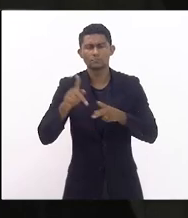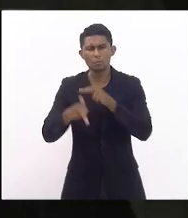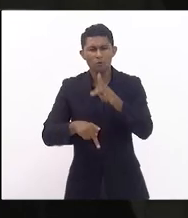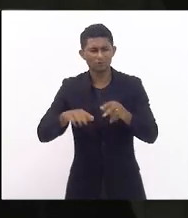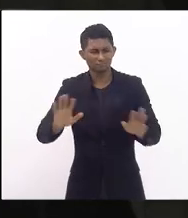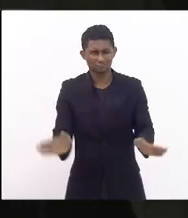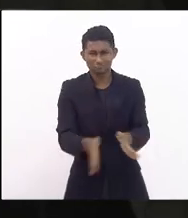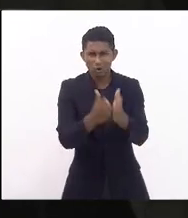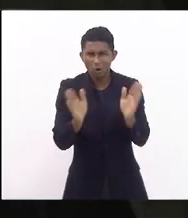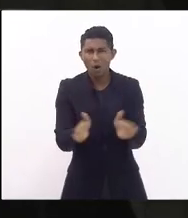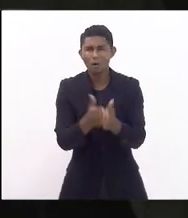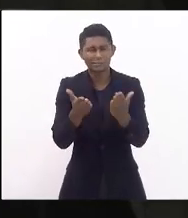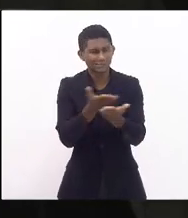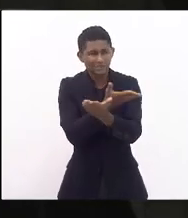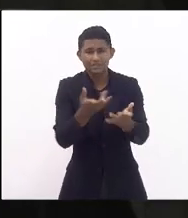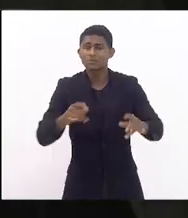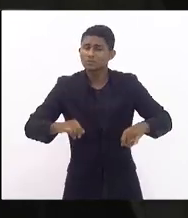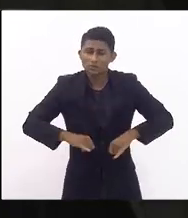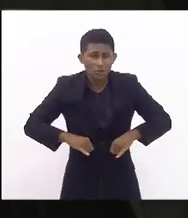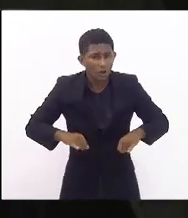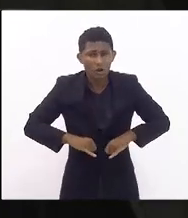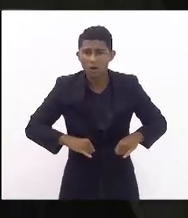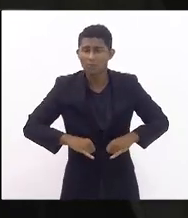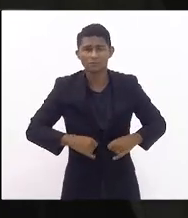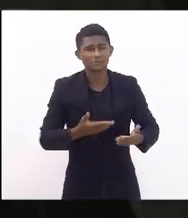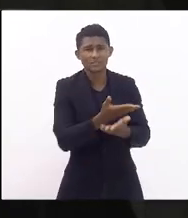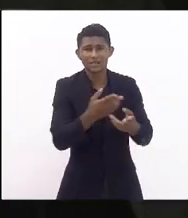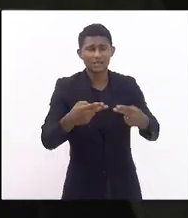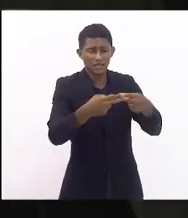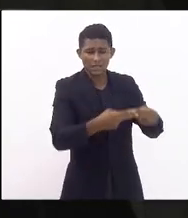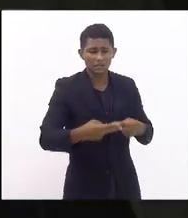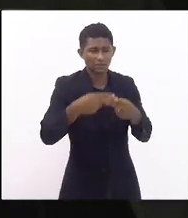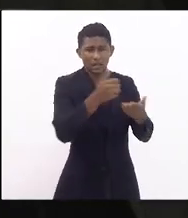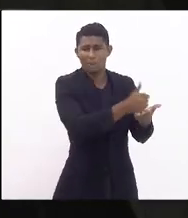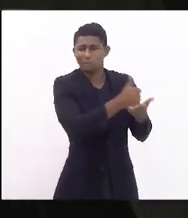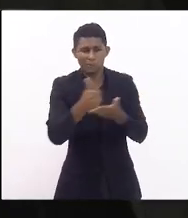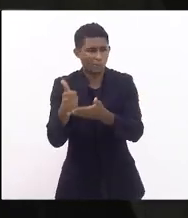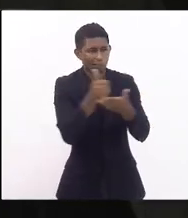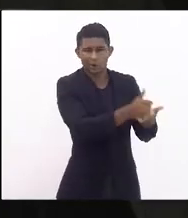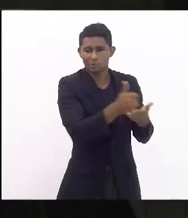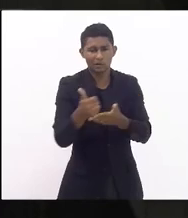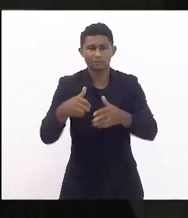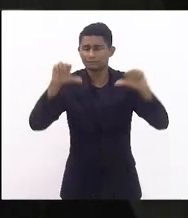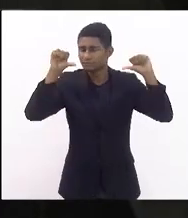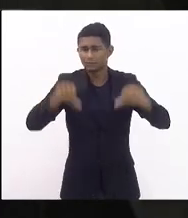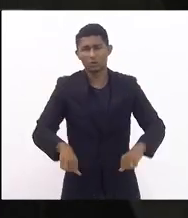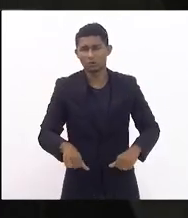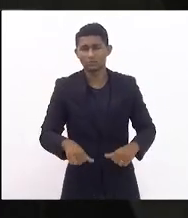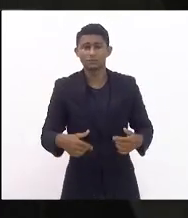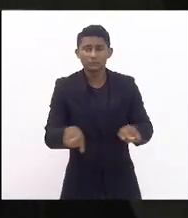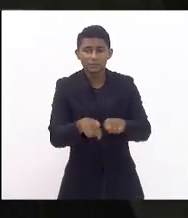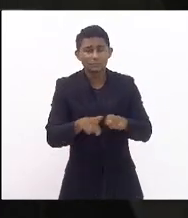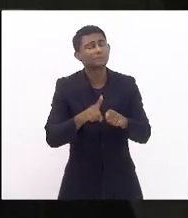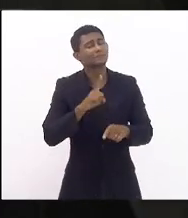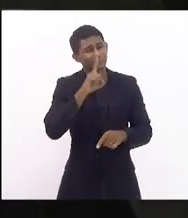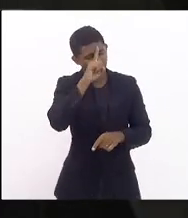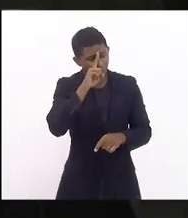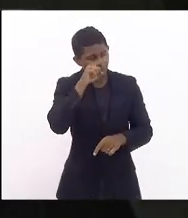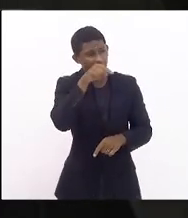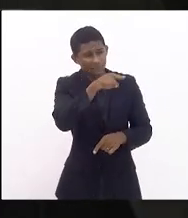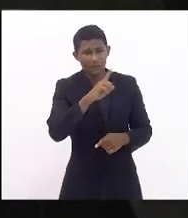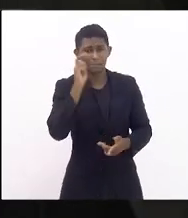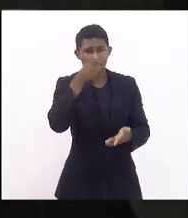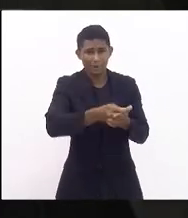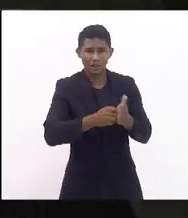pobre, que o povo mais sofrido, tenha o pior transporte, correndo o risco agora, de uma hora para outra, a encarar um aumento de 40% da